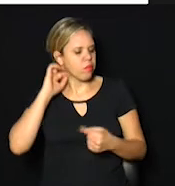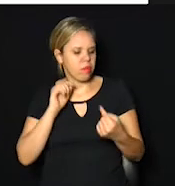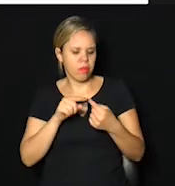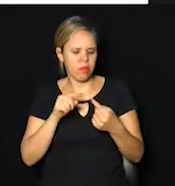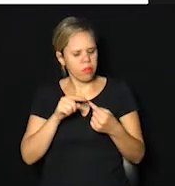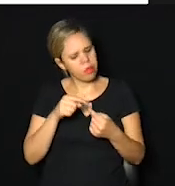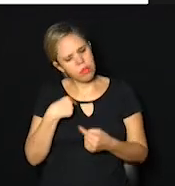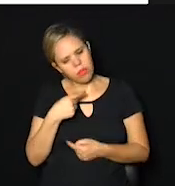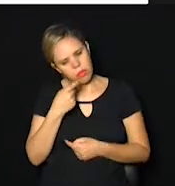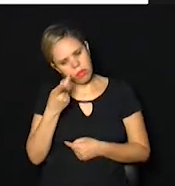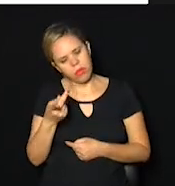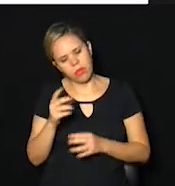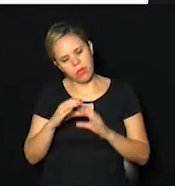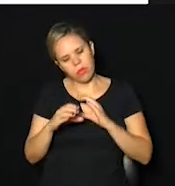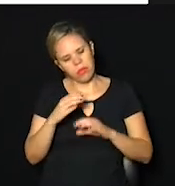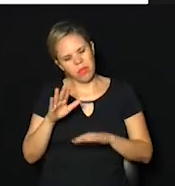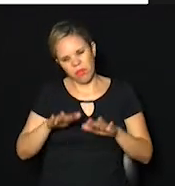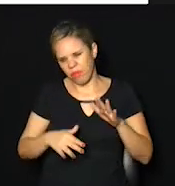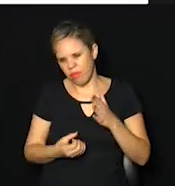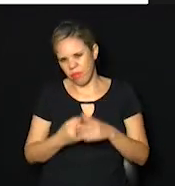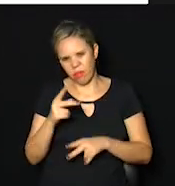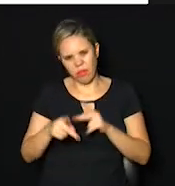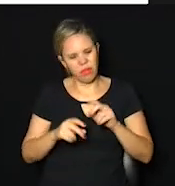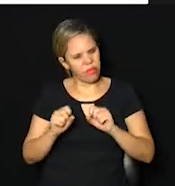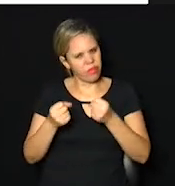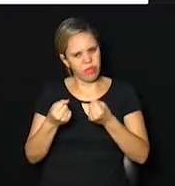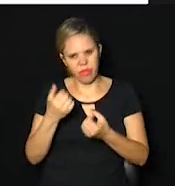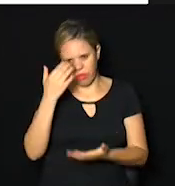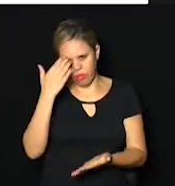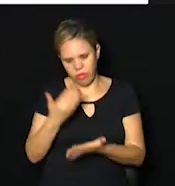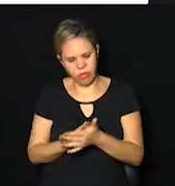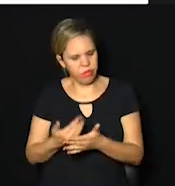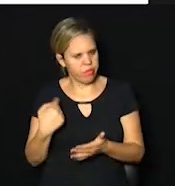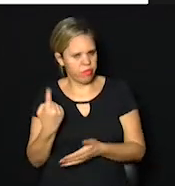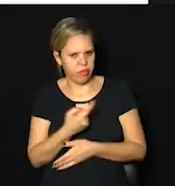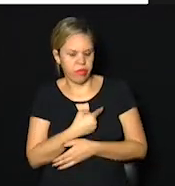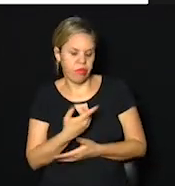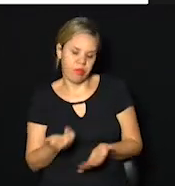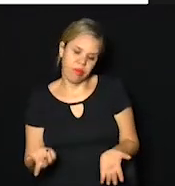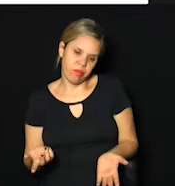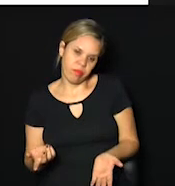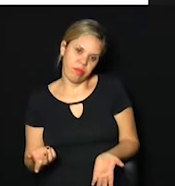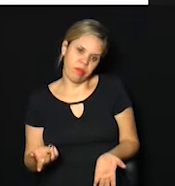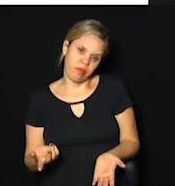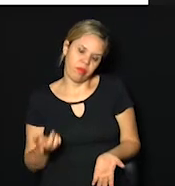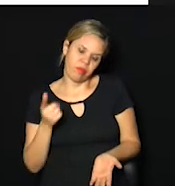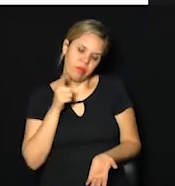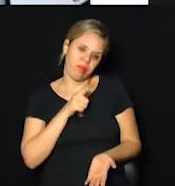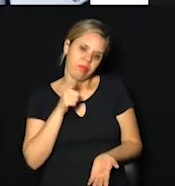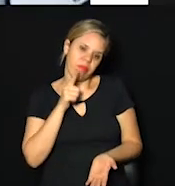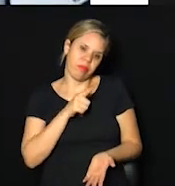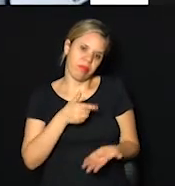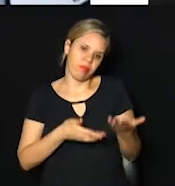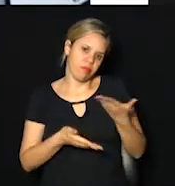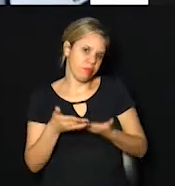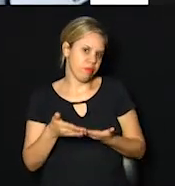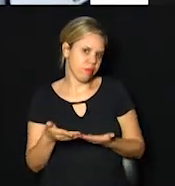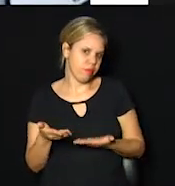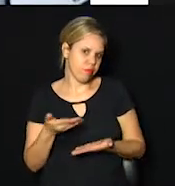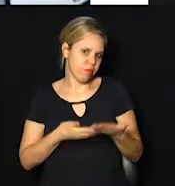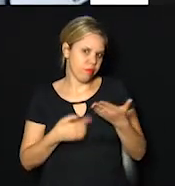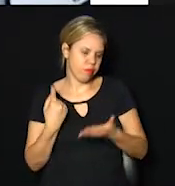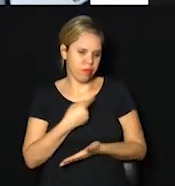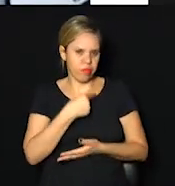gente diz, muito raramente elas vão nos defender, vão conseguir compartilhar as